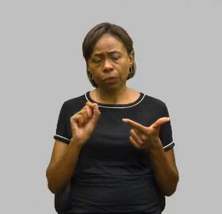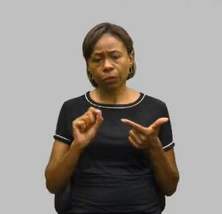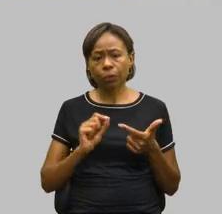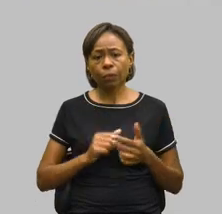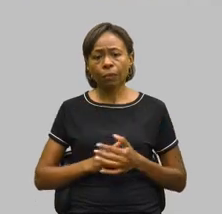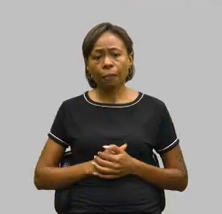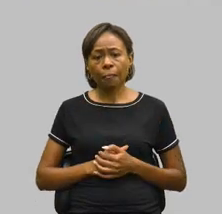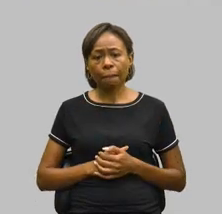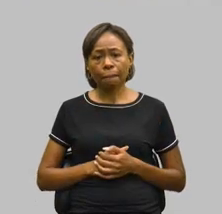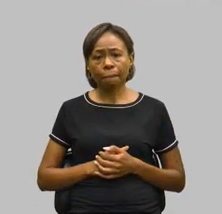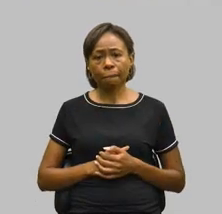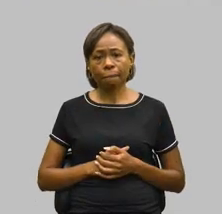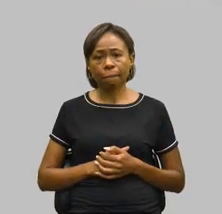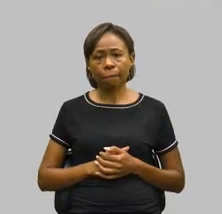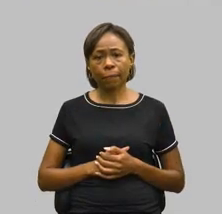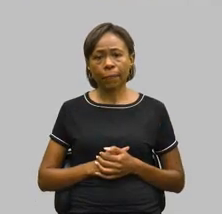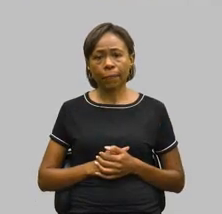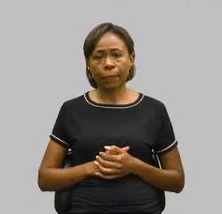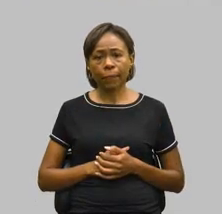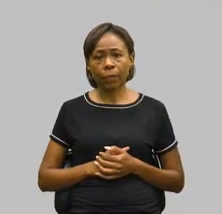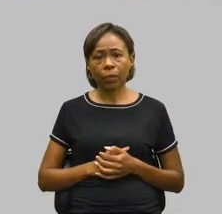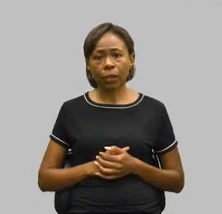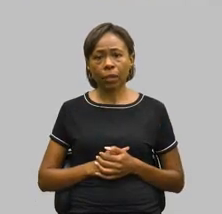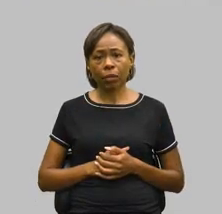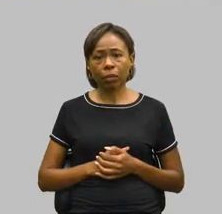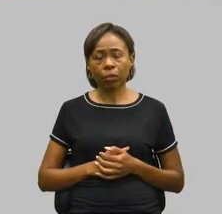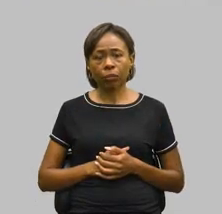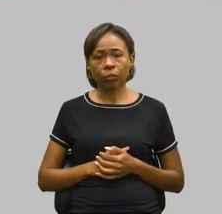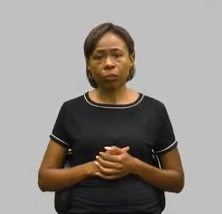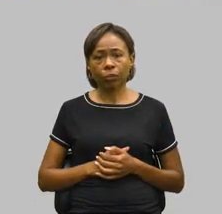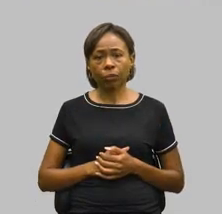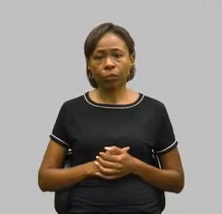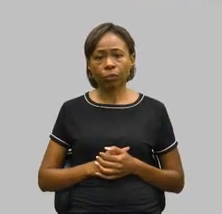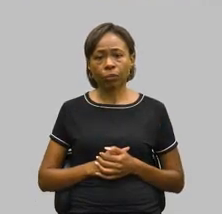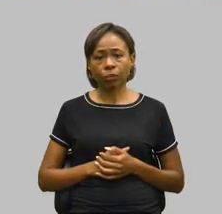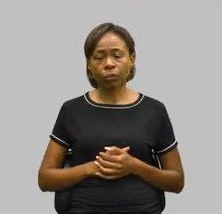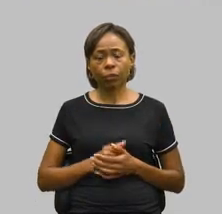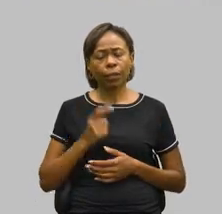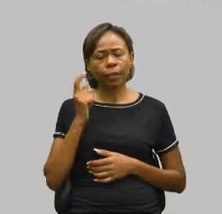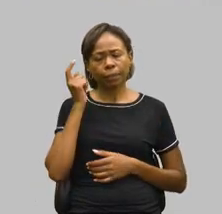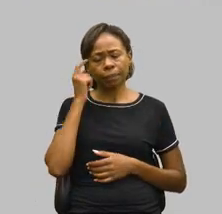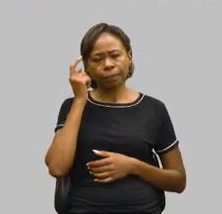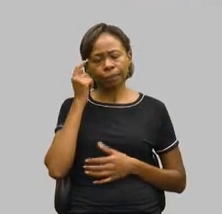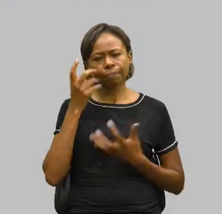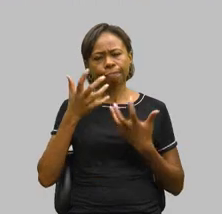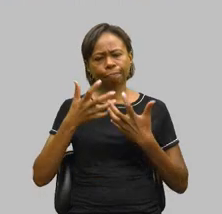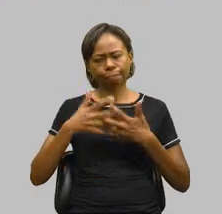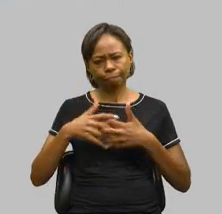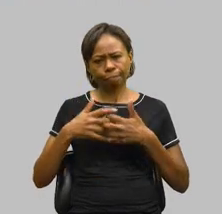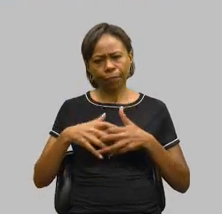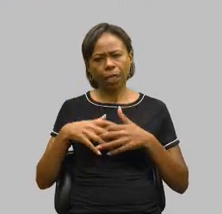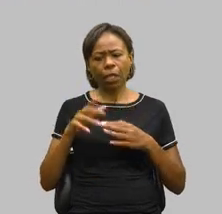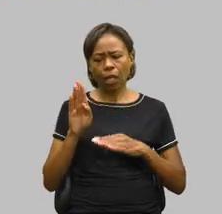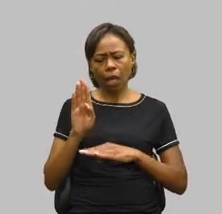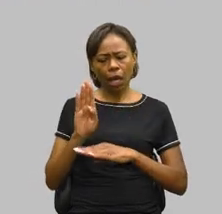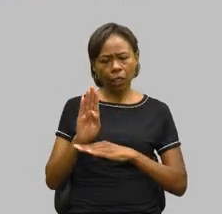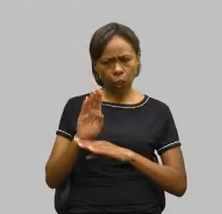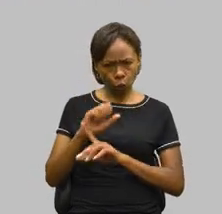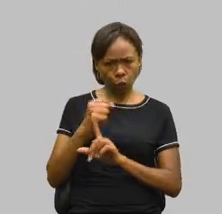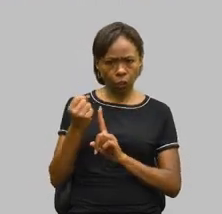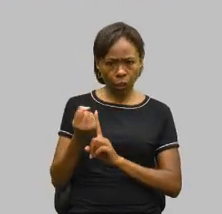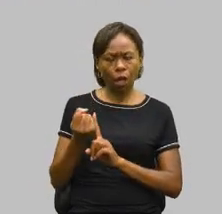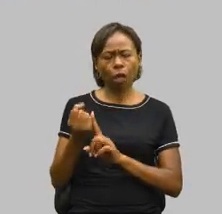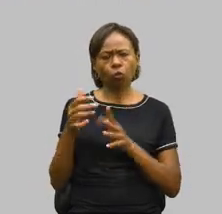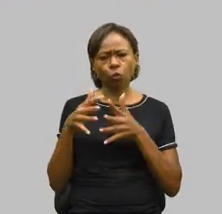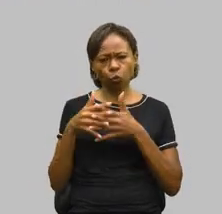é que pensando no complexo que é a assistência social como um todo né na parte da